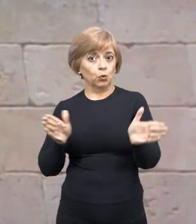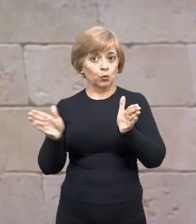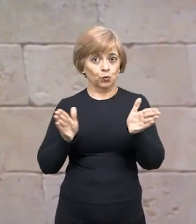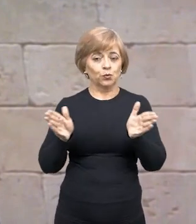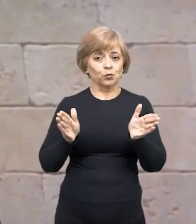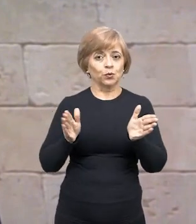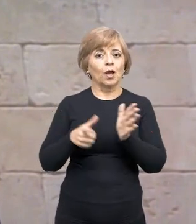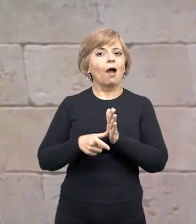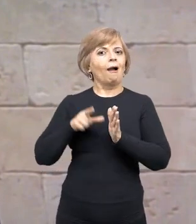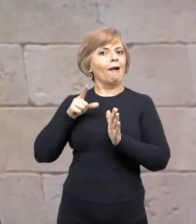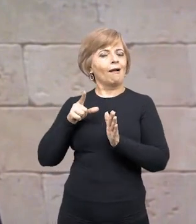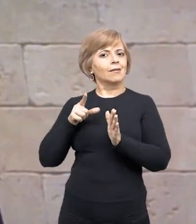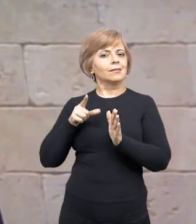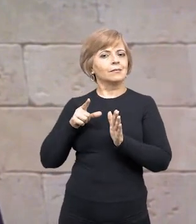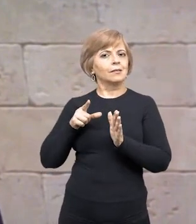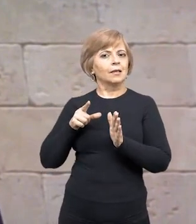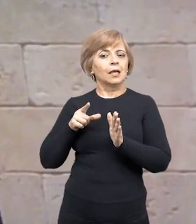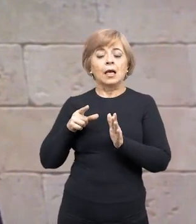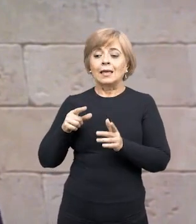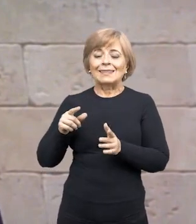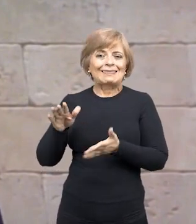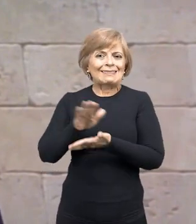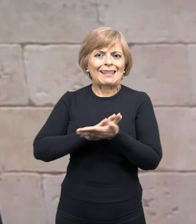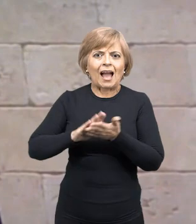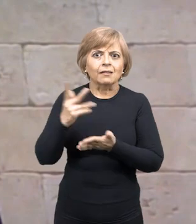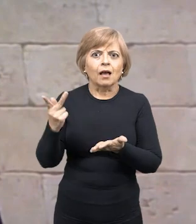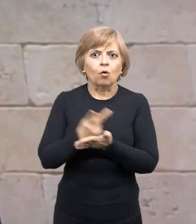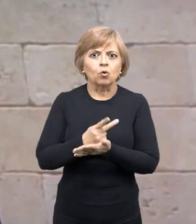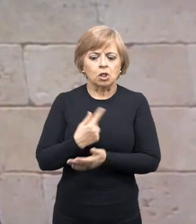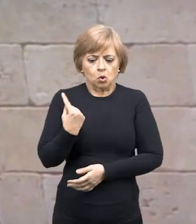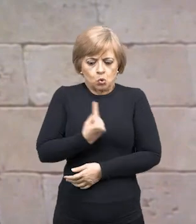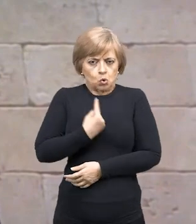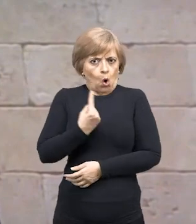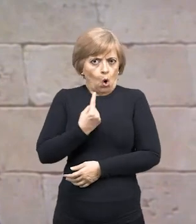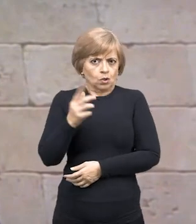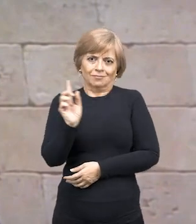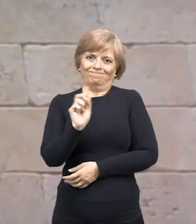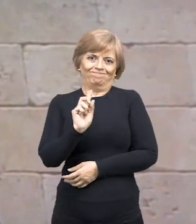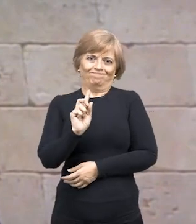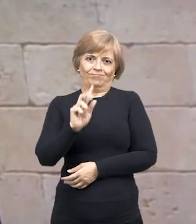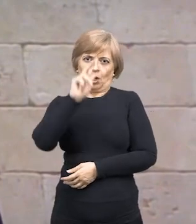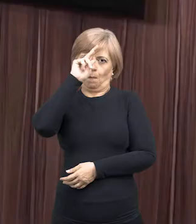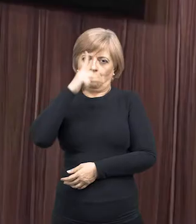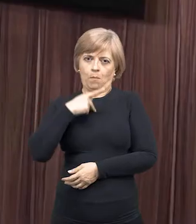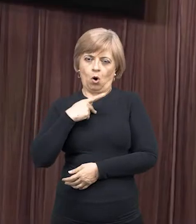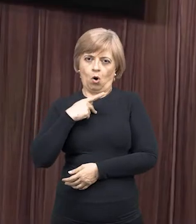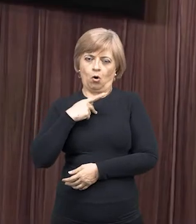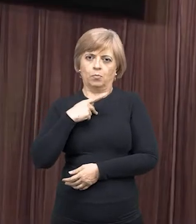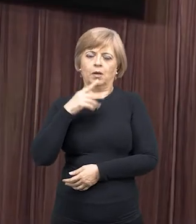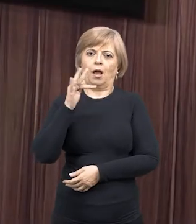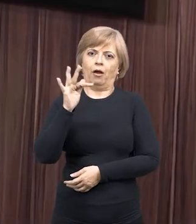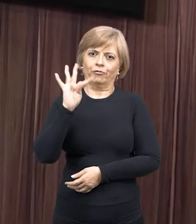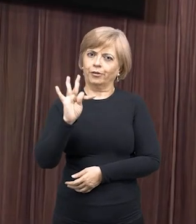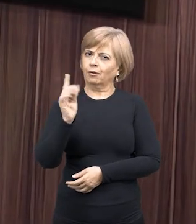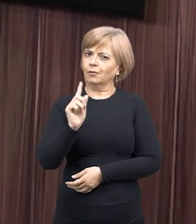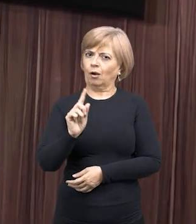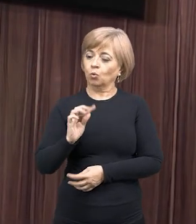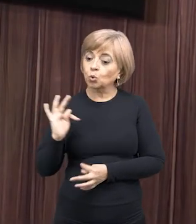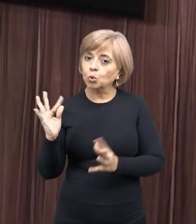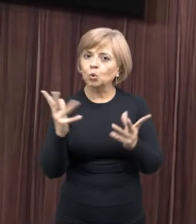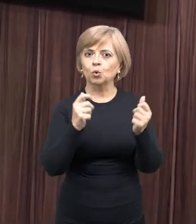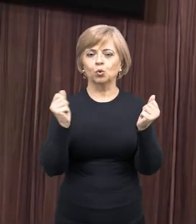disse anteriormente, nenhum êxito e nenhuma vitória da Força-Tarefa foi exclusivamente da FT. Muito obrigado